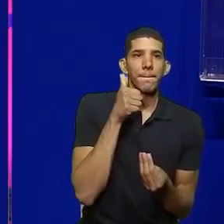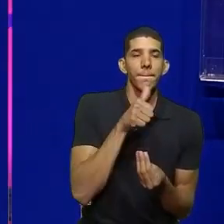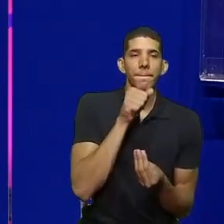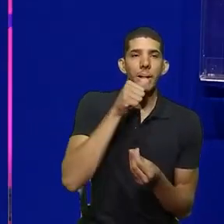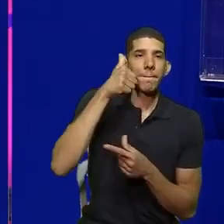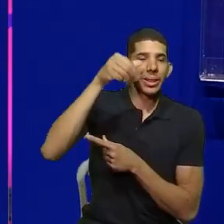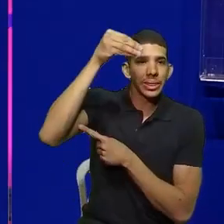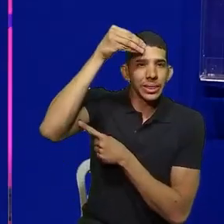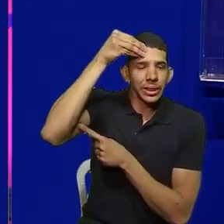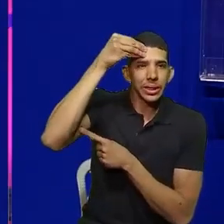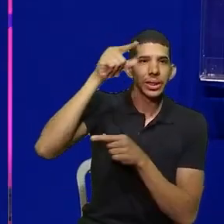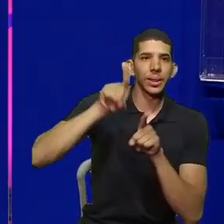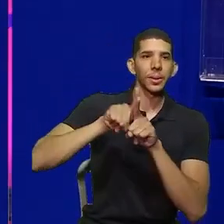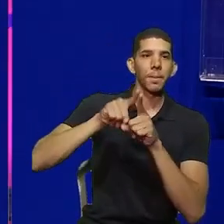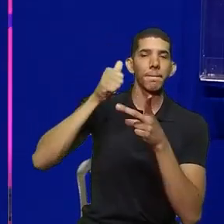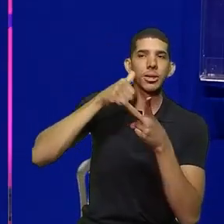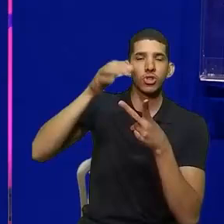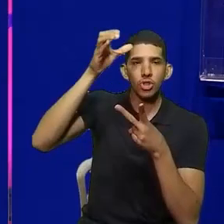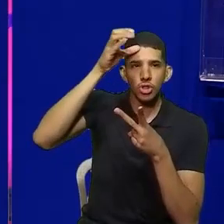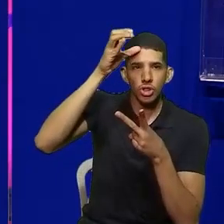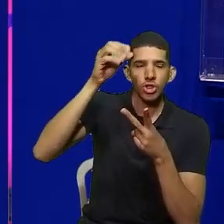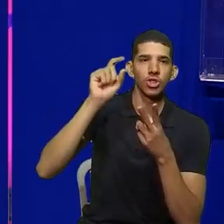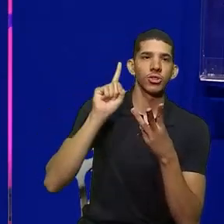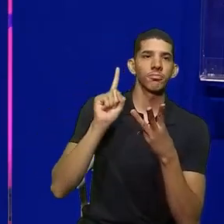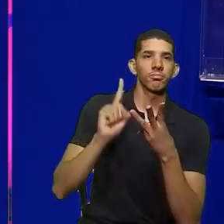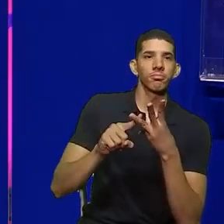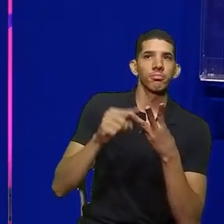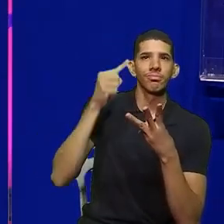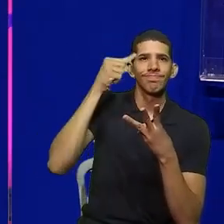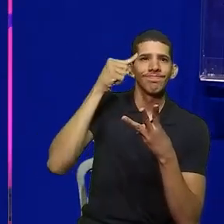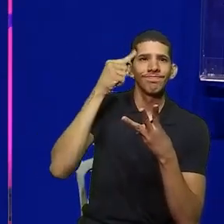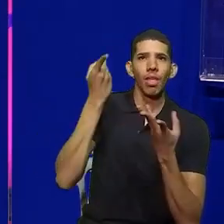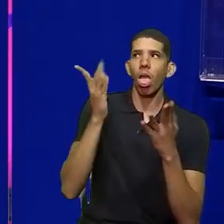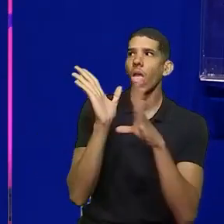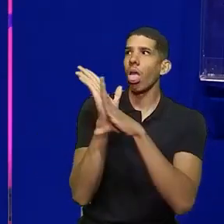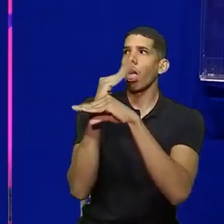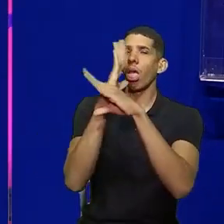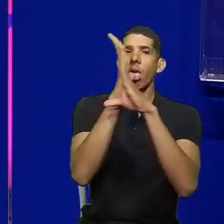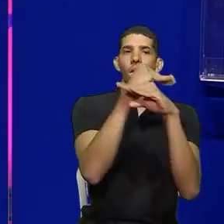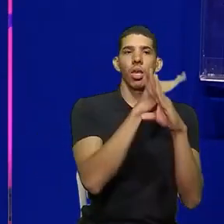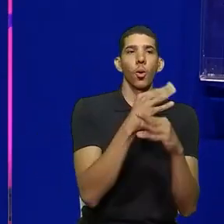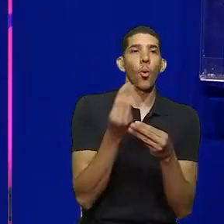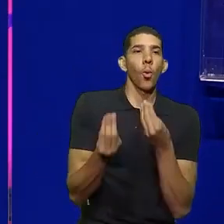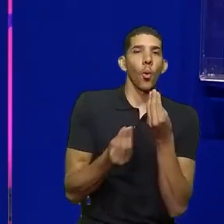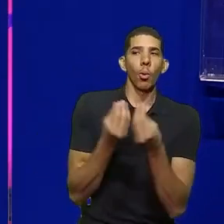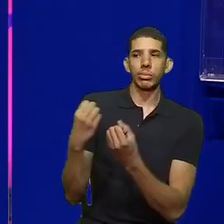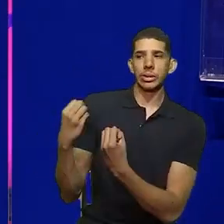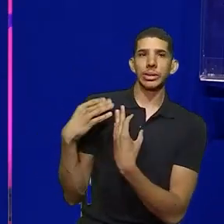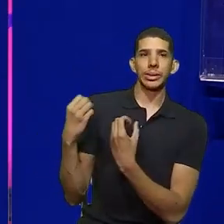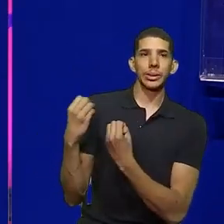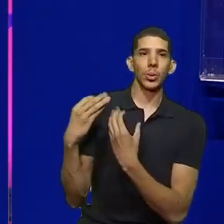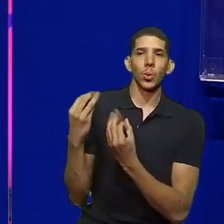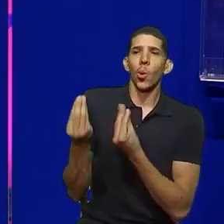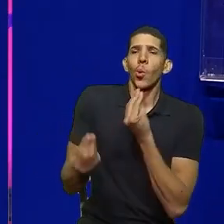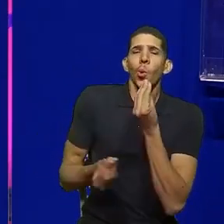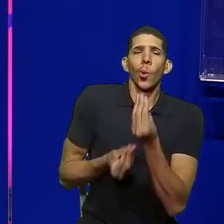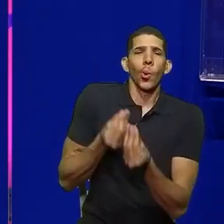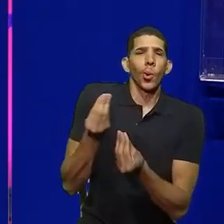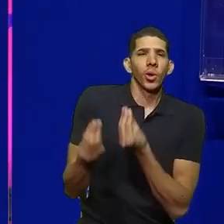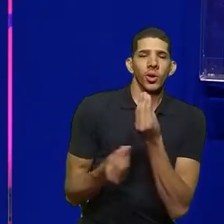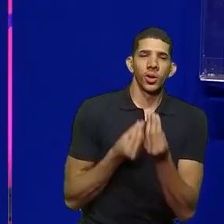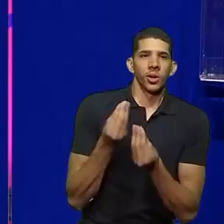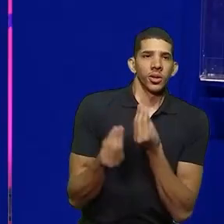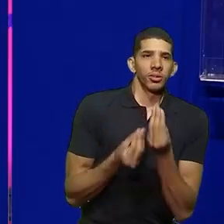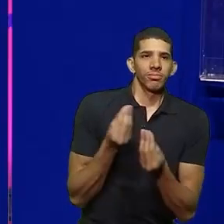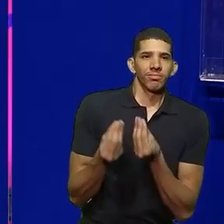eu fiquei meio perdida. Eu falei, eu vou ter que ter umas aulas com Conceição de como fazer o processo. Foi um livro feito assim,